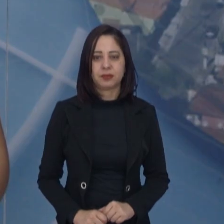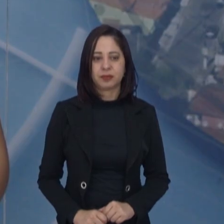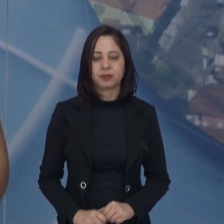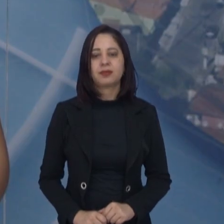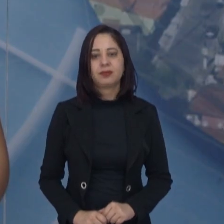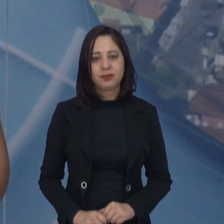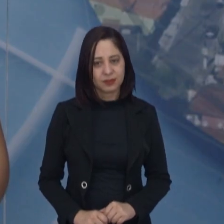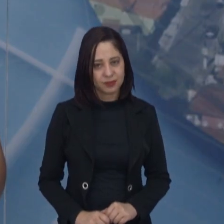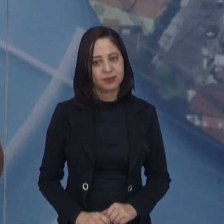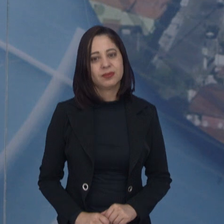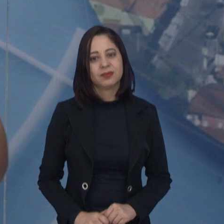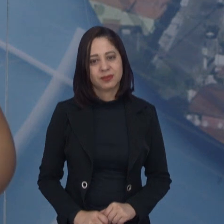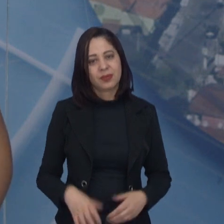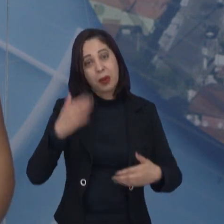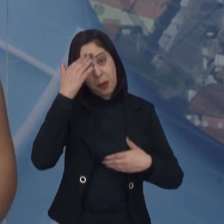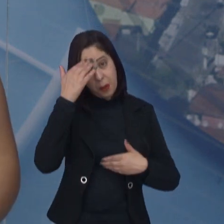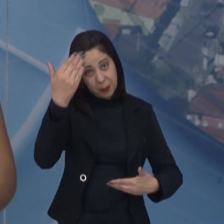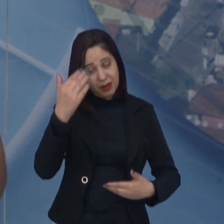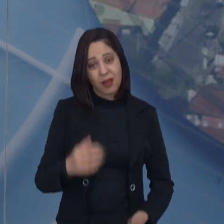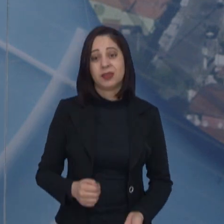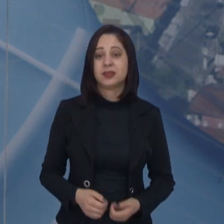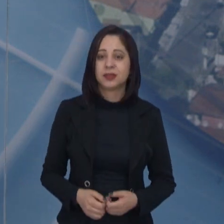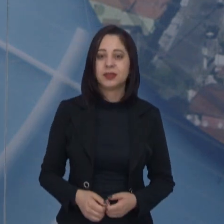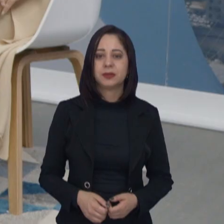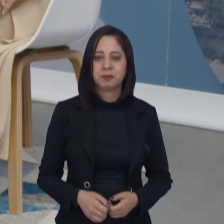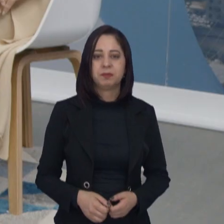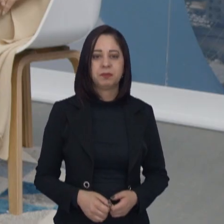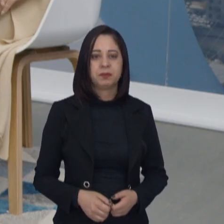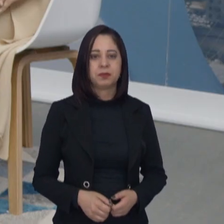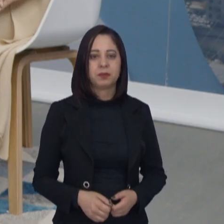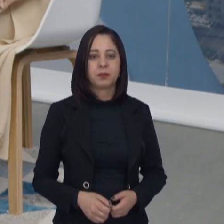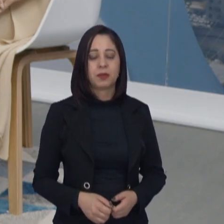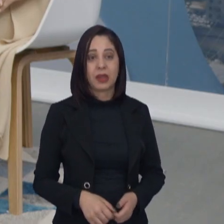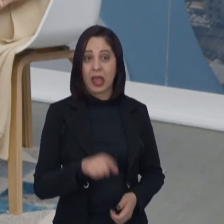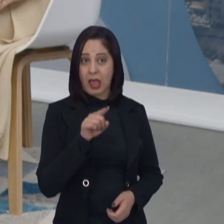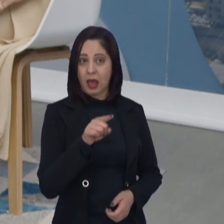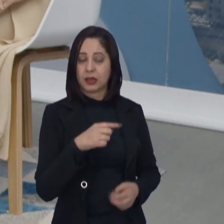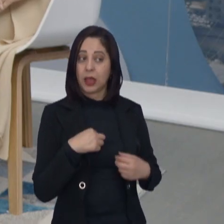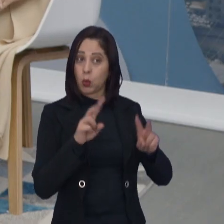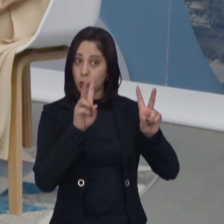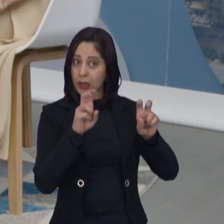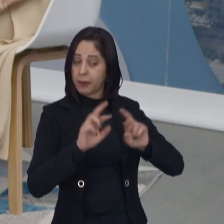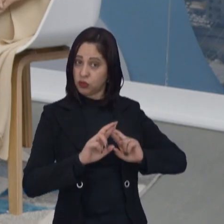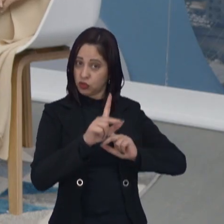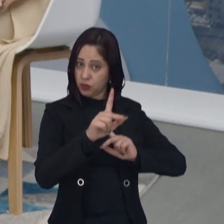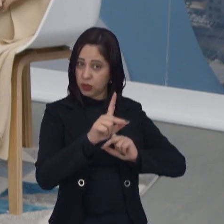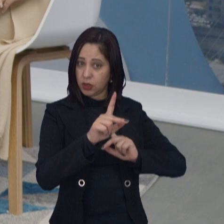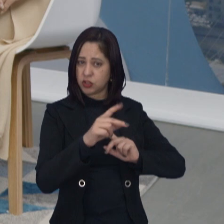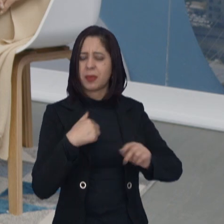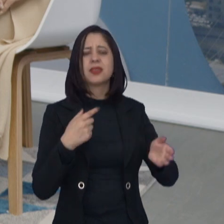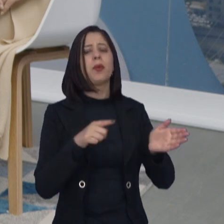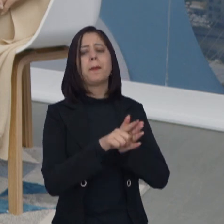É isso, obrigada, Lelê. Agradeço a Fabiola também. Camila, ela tem um segmento diferente, né? Eu aproveito e te